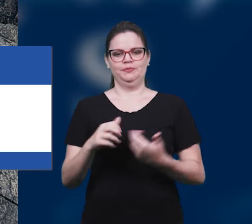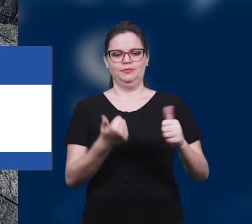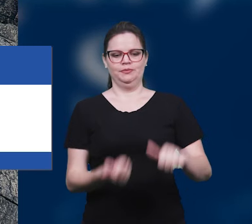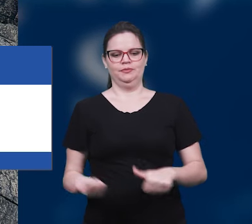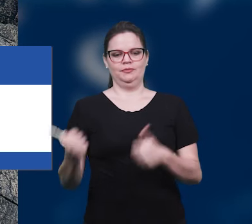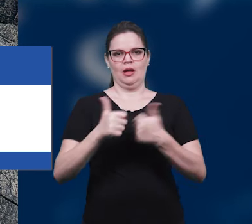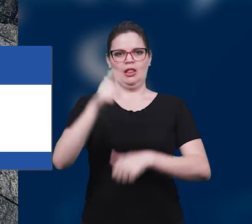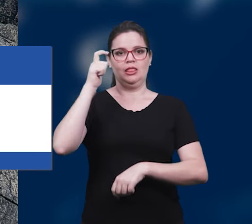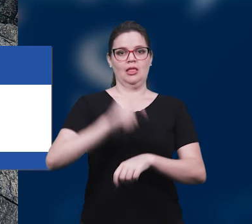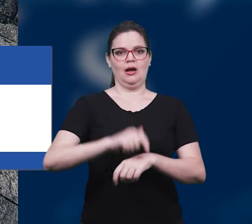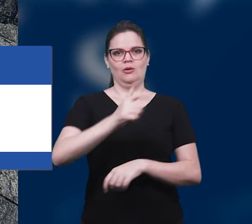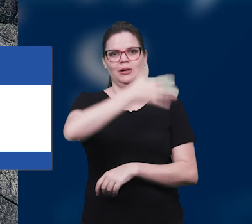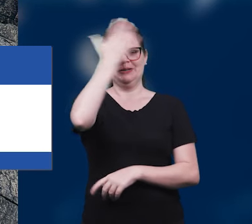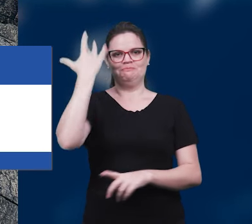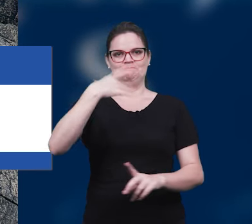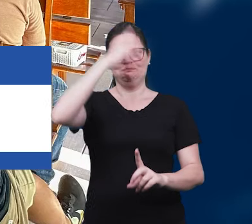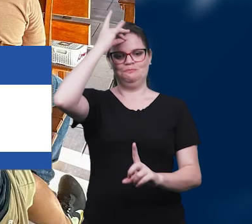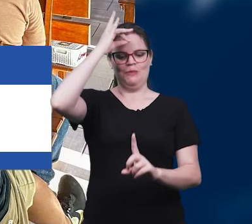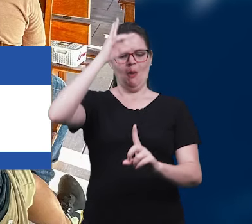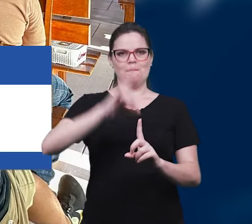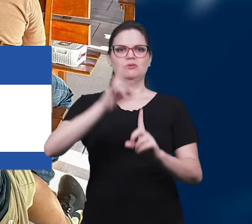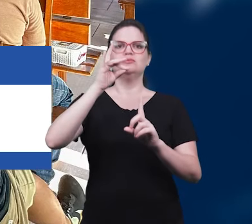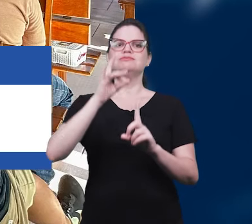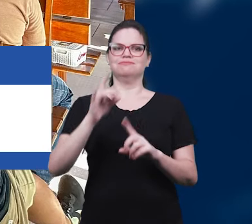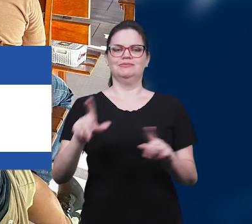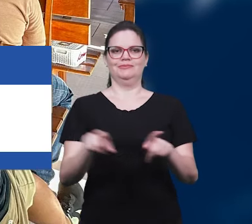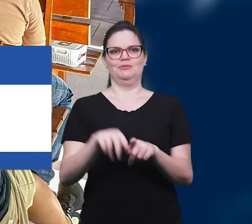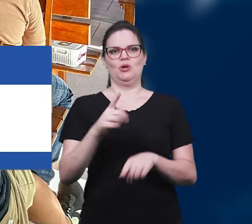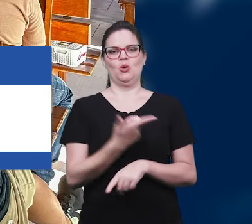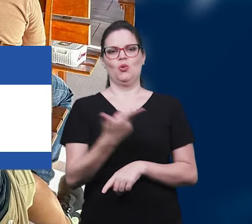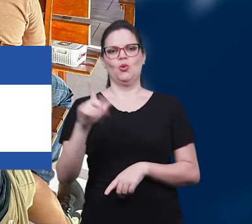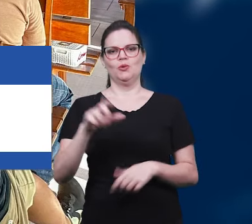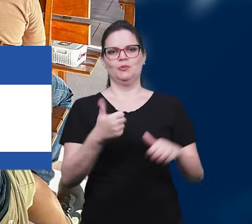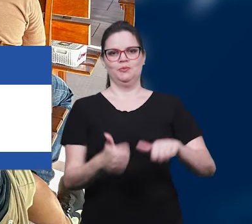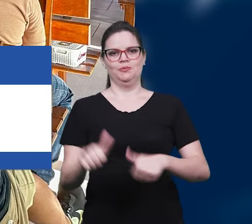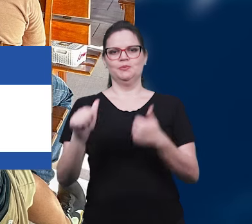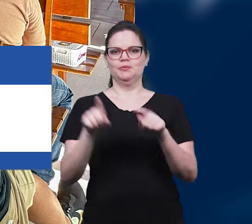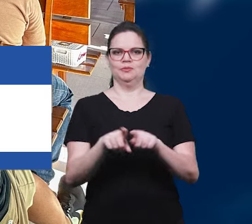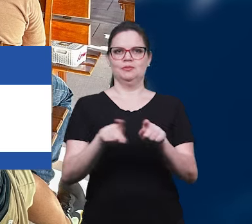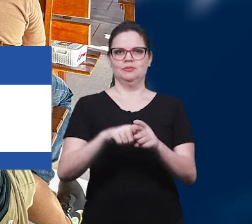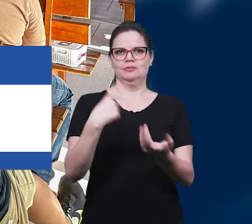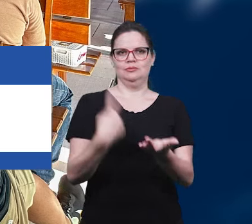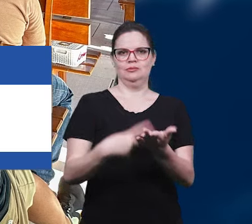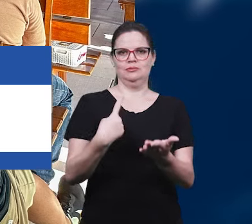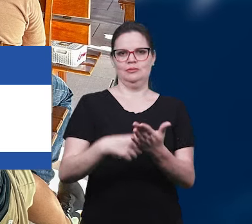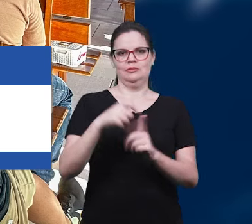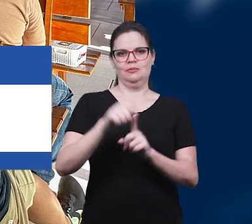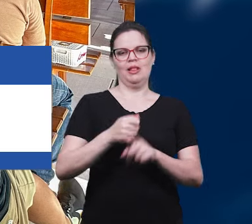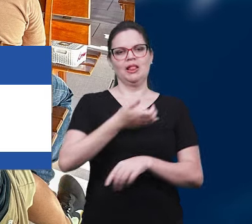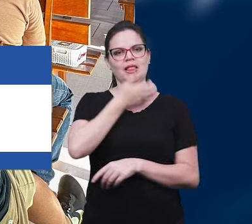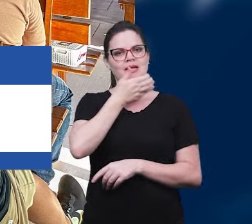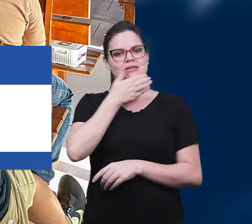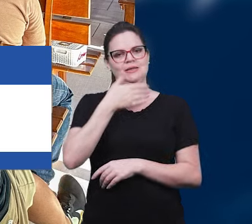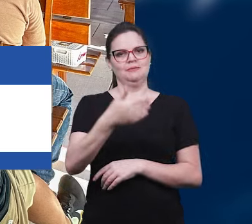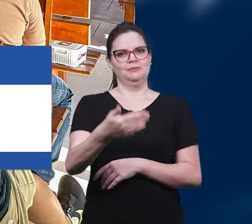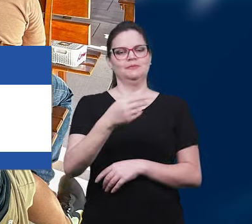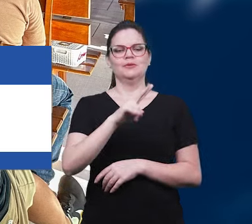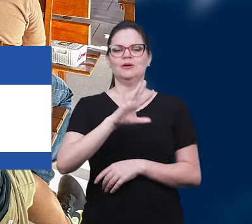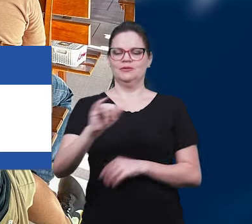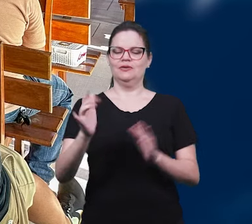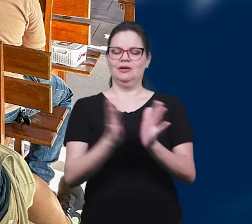senhor a batizou com Espírito Santo outros batismos já foram Marcados para o mês de dezembro